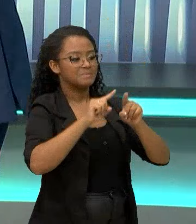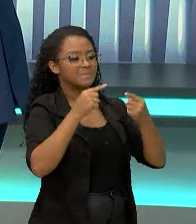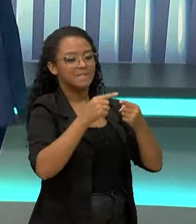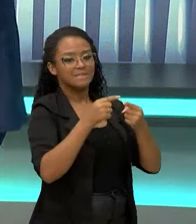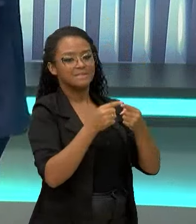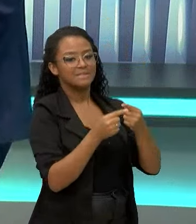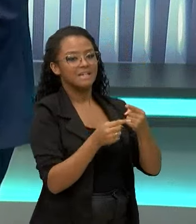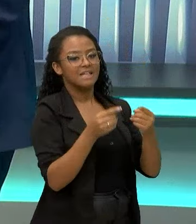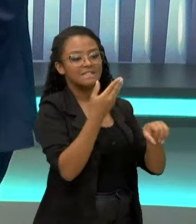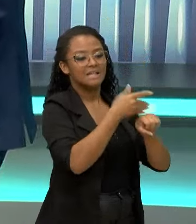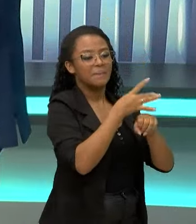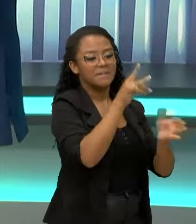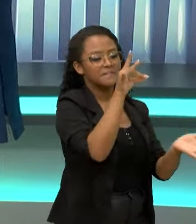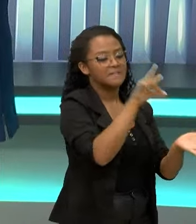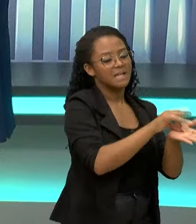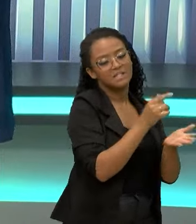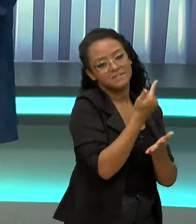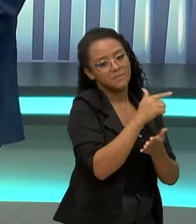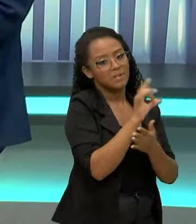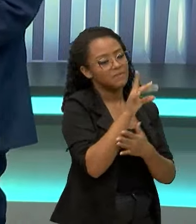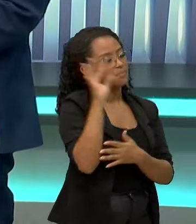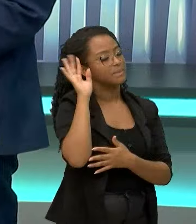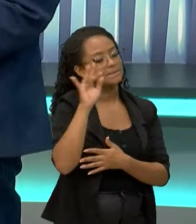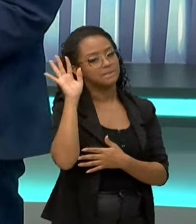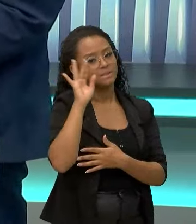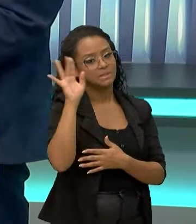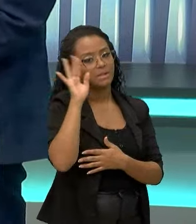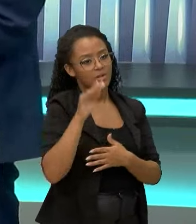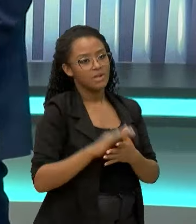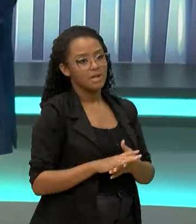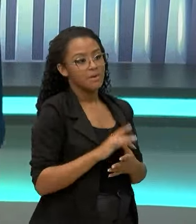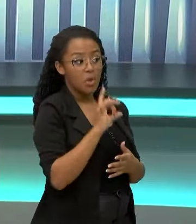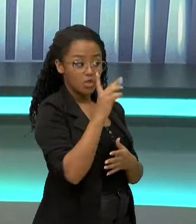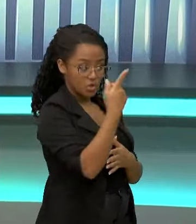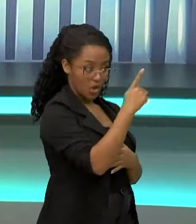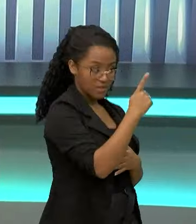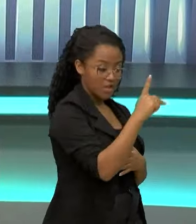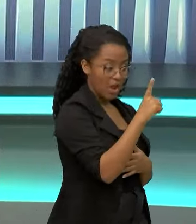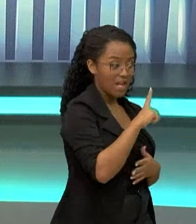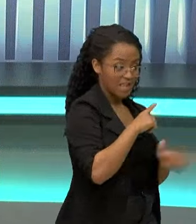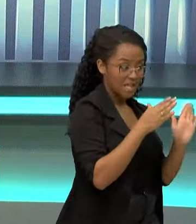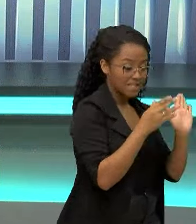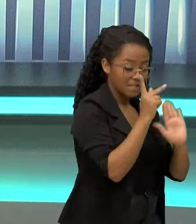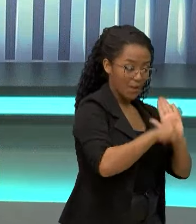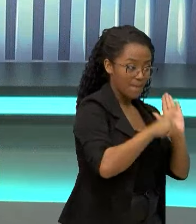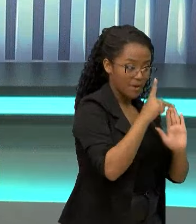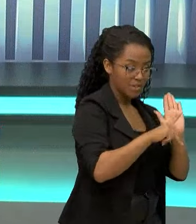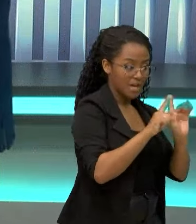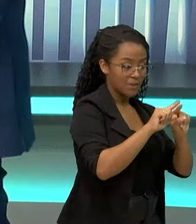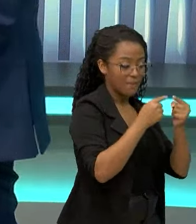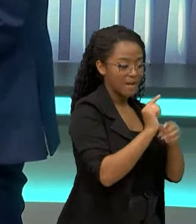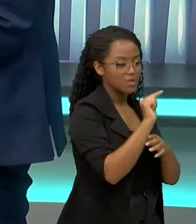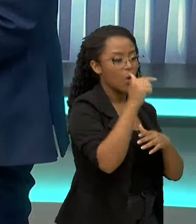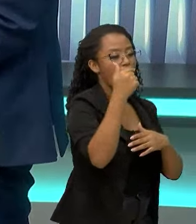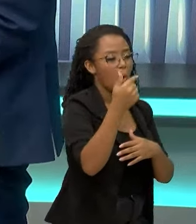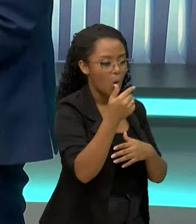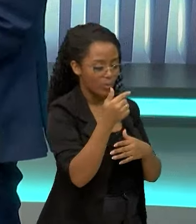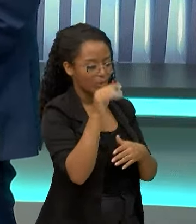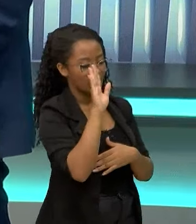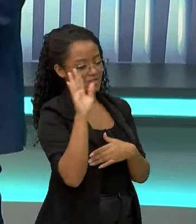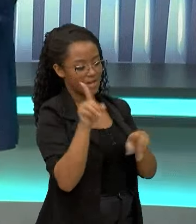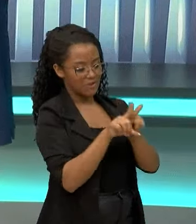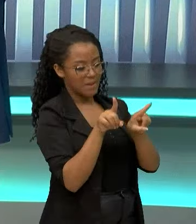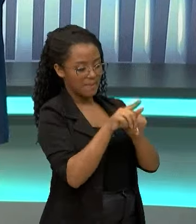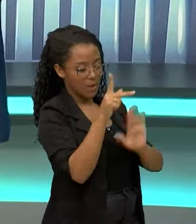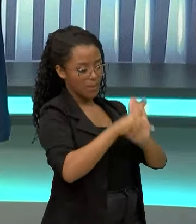hoje. Não é só a senhora que está apresentando esse projeto, mas tem outro candidato também. Vou repetir a pergunta que eu fiz para ele. É possível